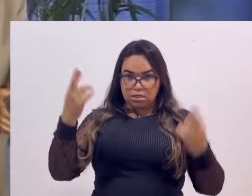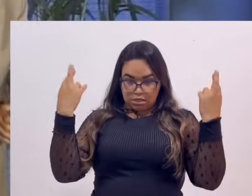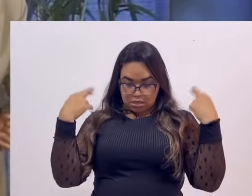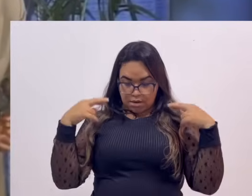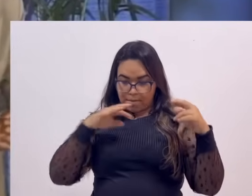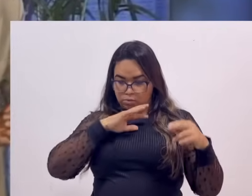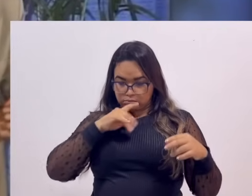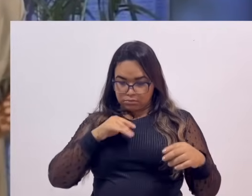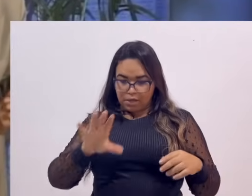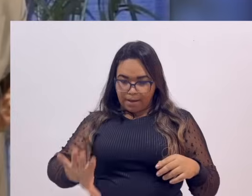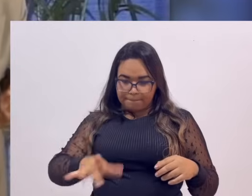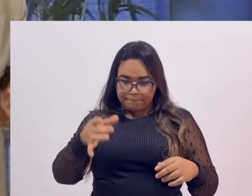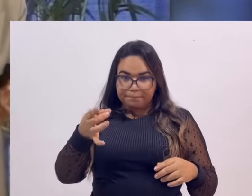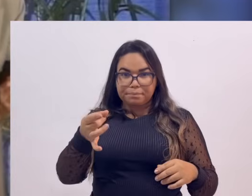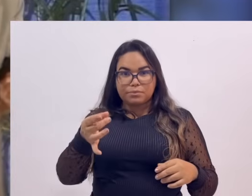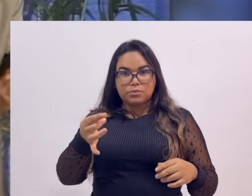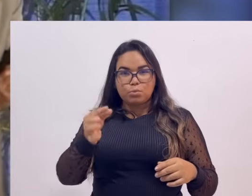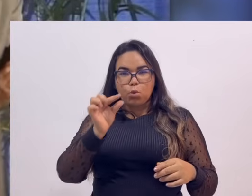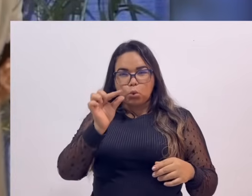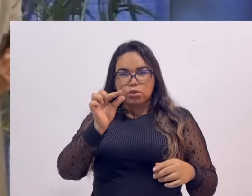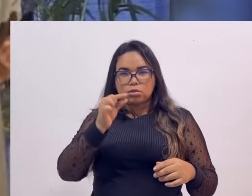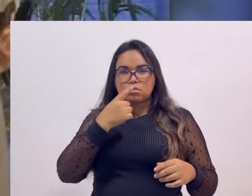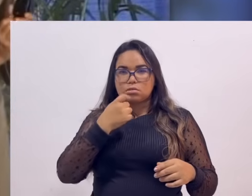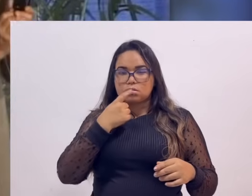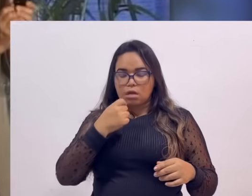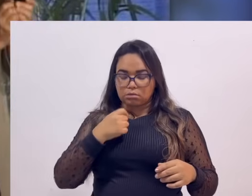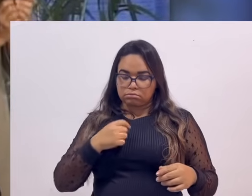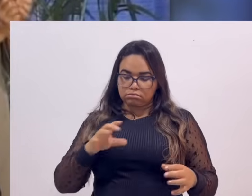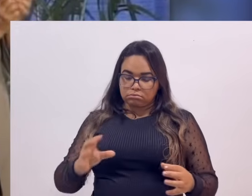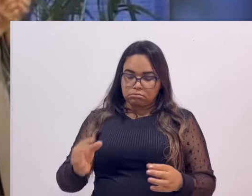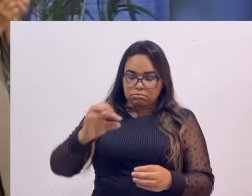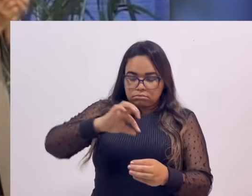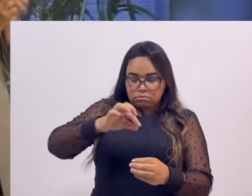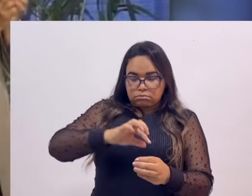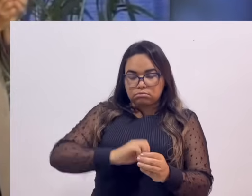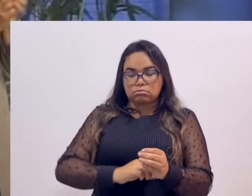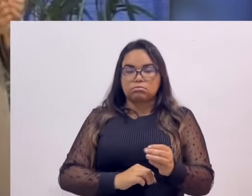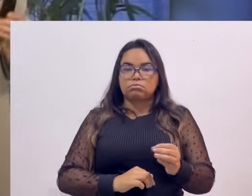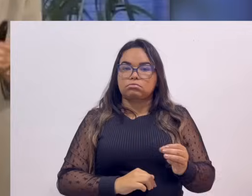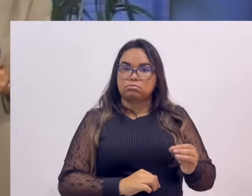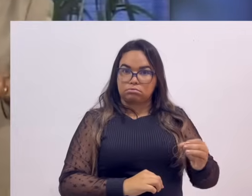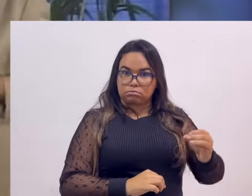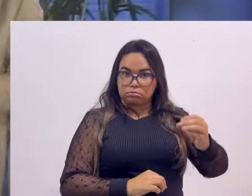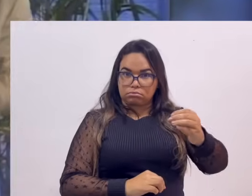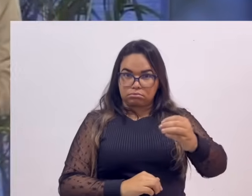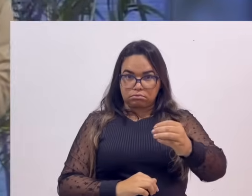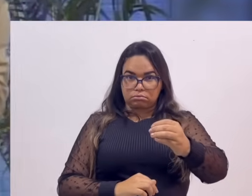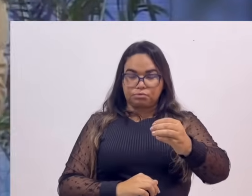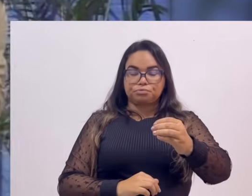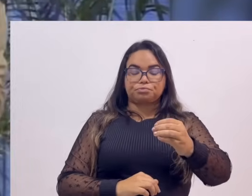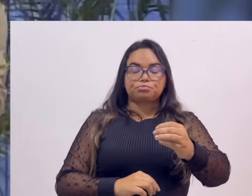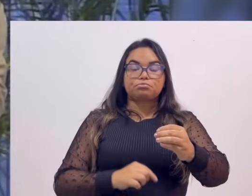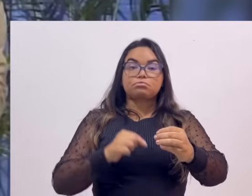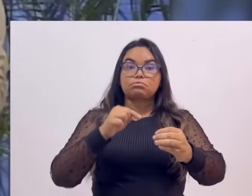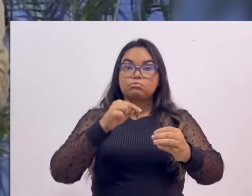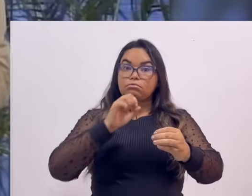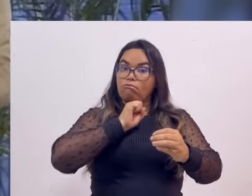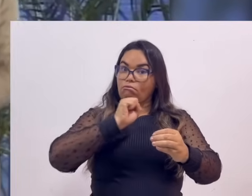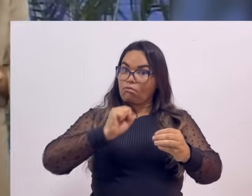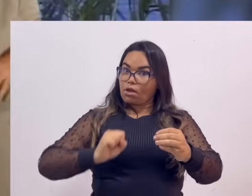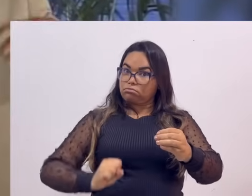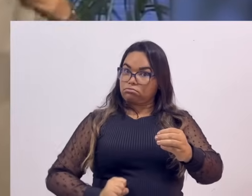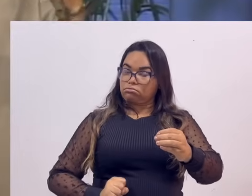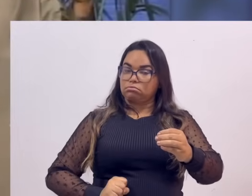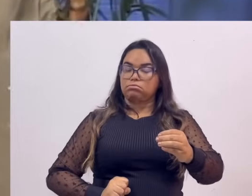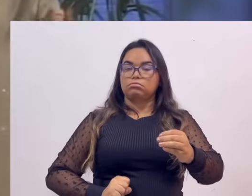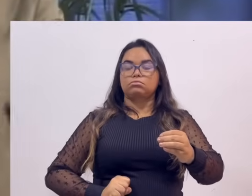sumo sacerdote em certo sentido levava o sangue do cordeiro que purifica dos pecados e o próprio sumo